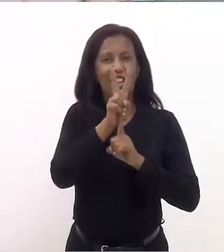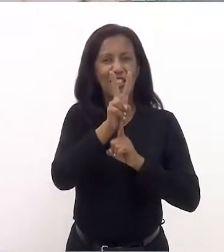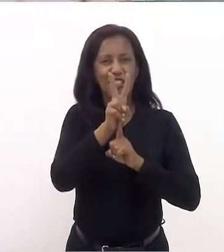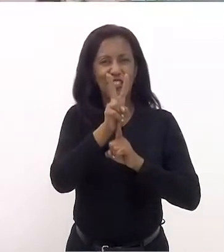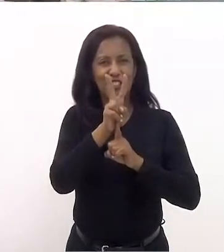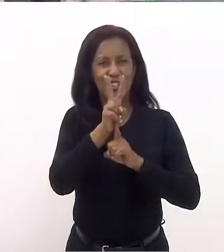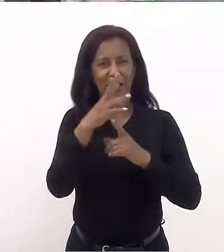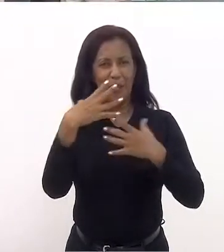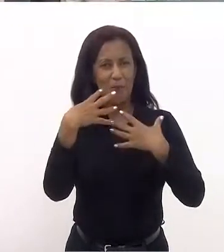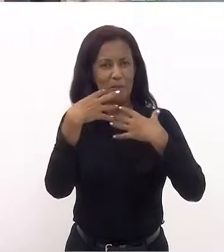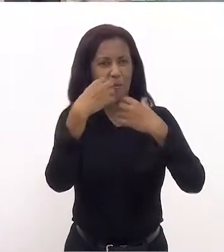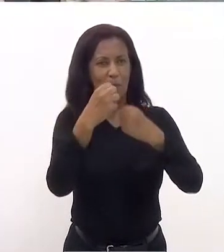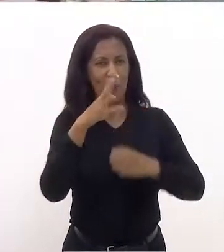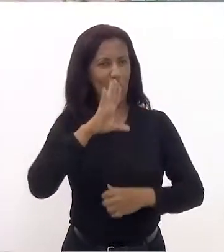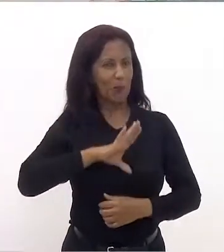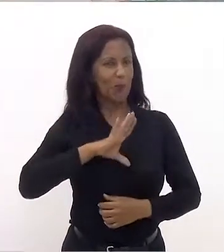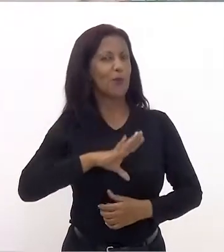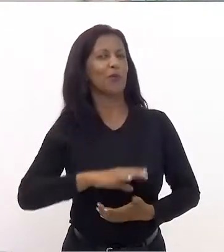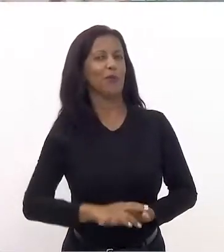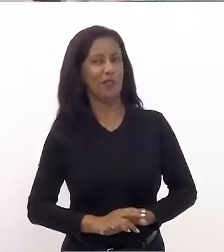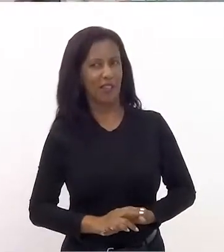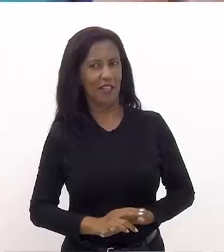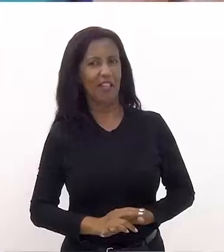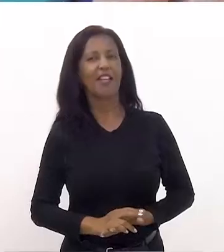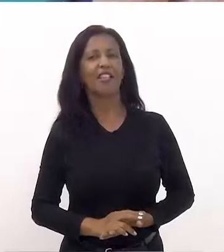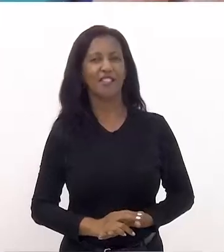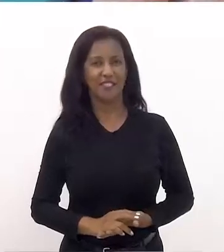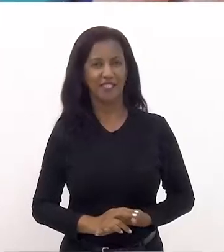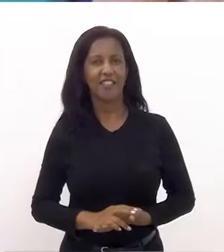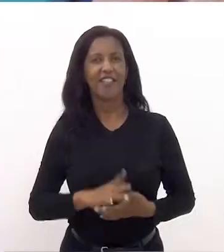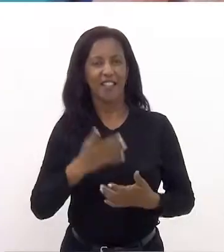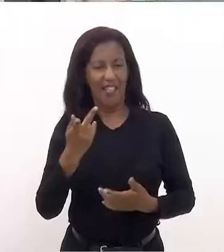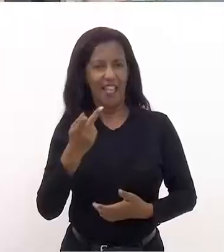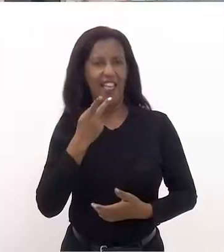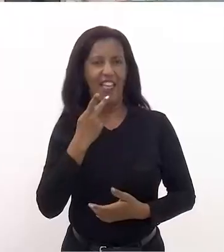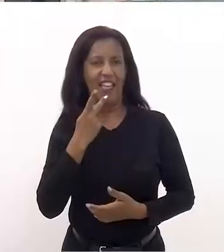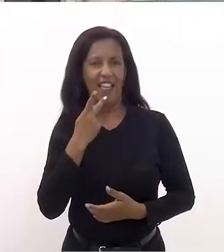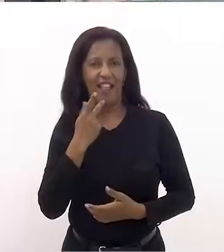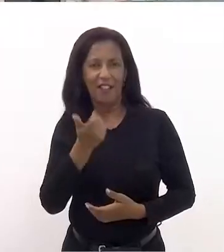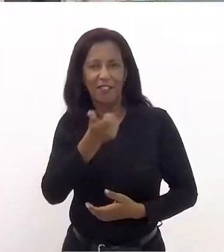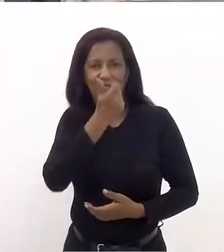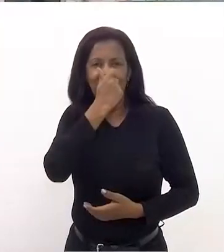Índia possuída pelo português. Né? Isso, a Virgem dos Lábios de Mel.